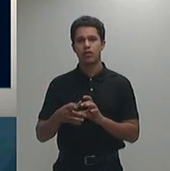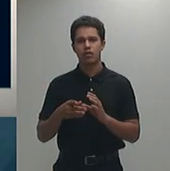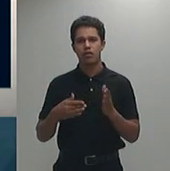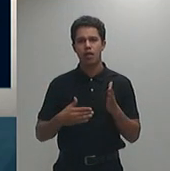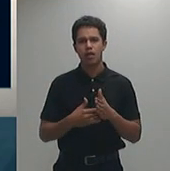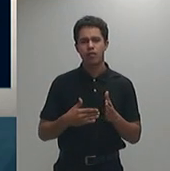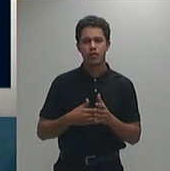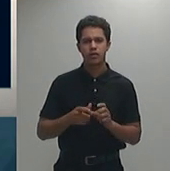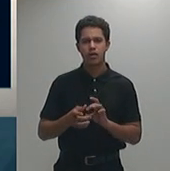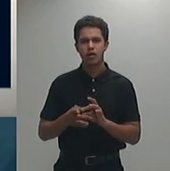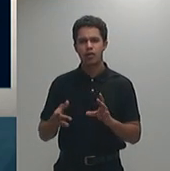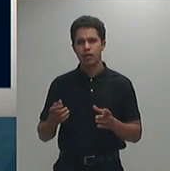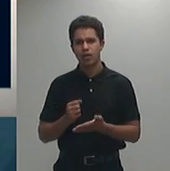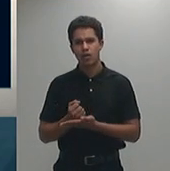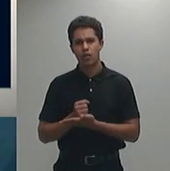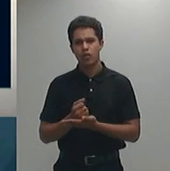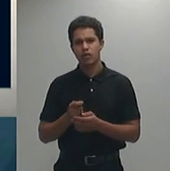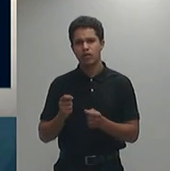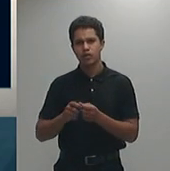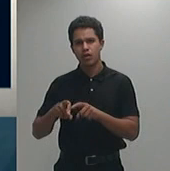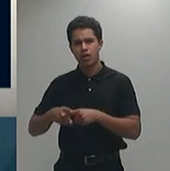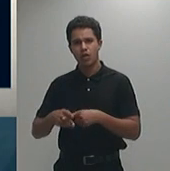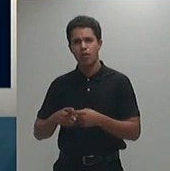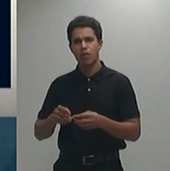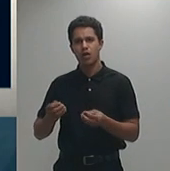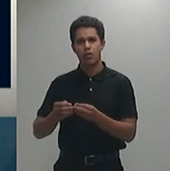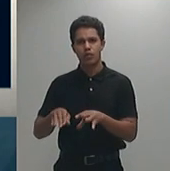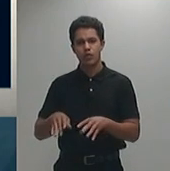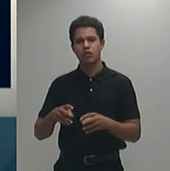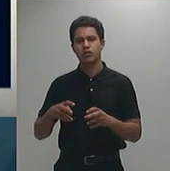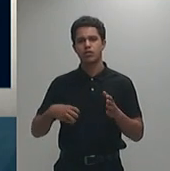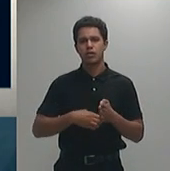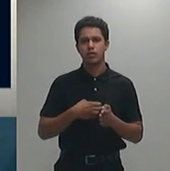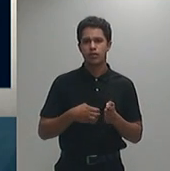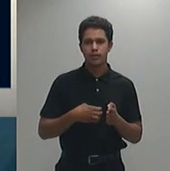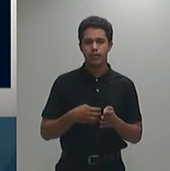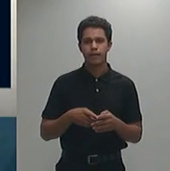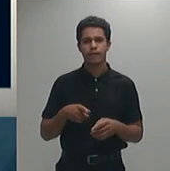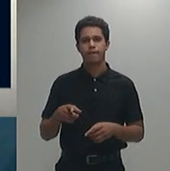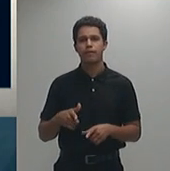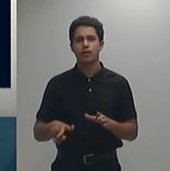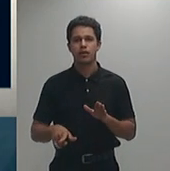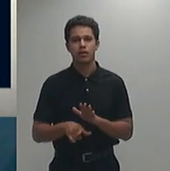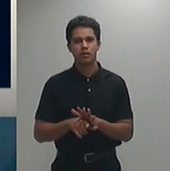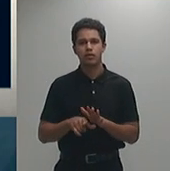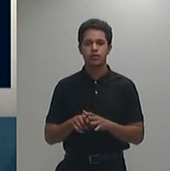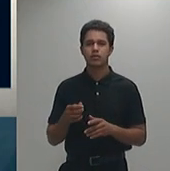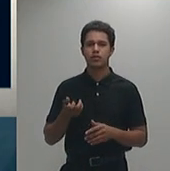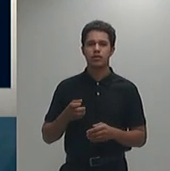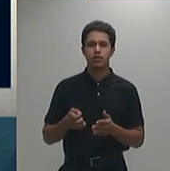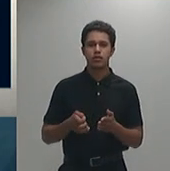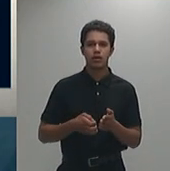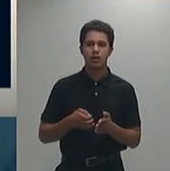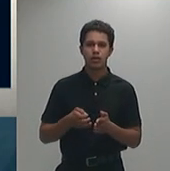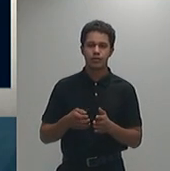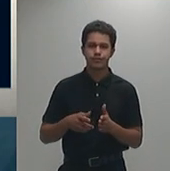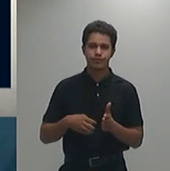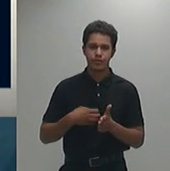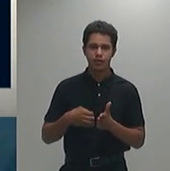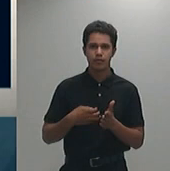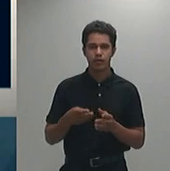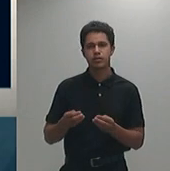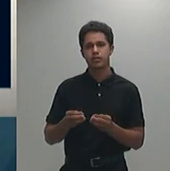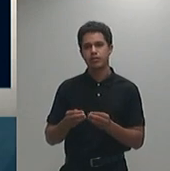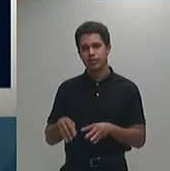controladora de reparar os danos da companhia do que recebe inequivoca legitimidade ordinária da companhia lesada e a legitimidade extraordinária